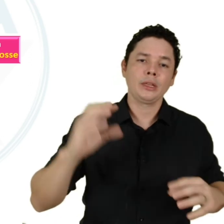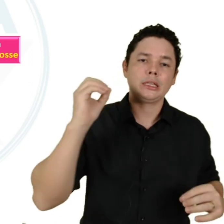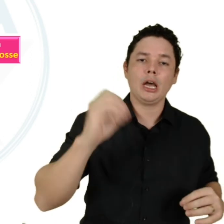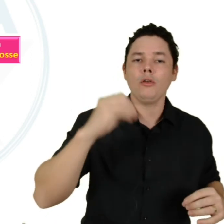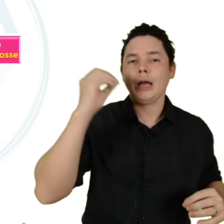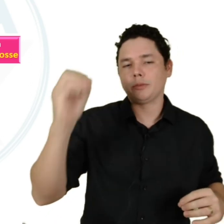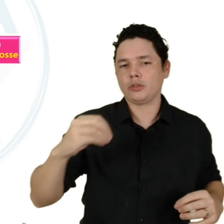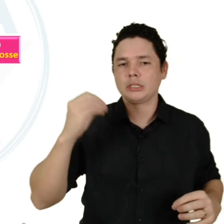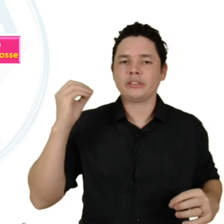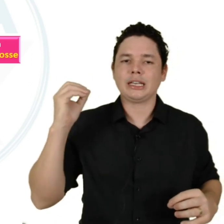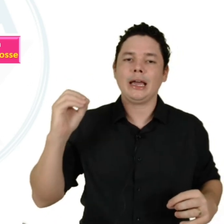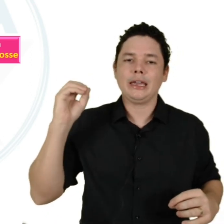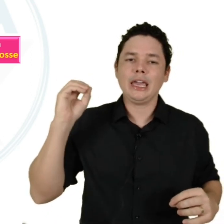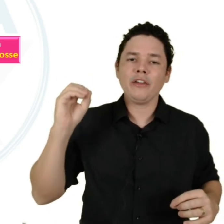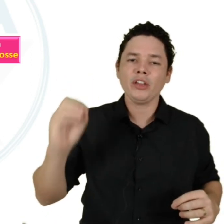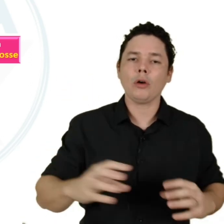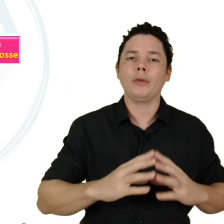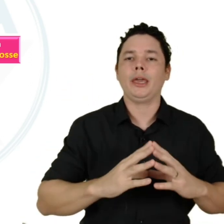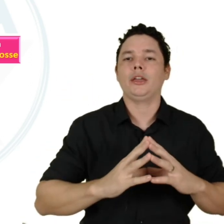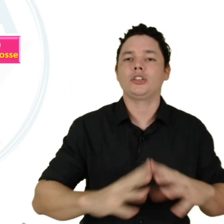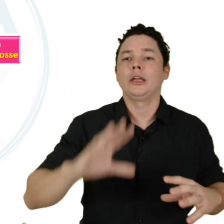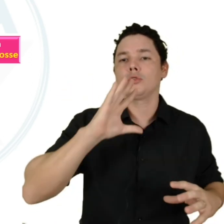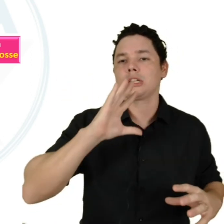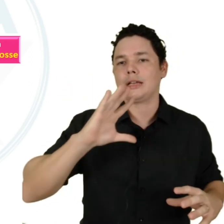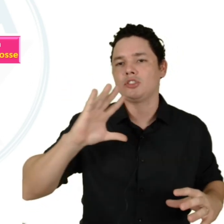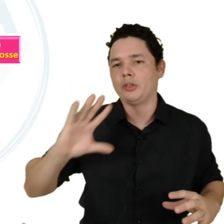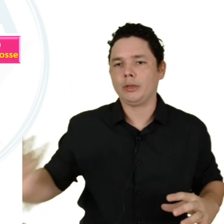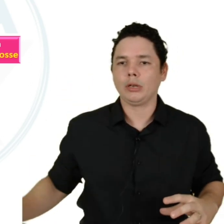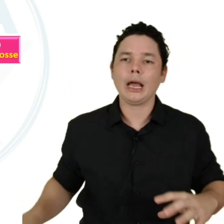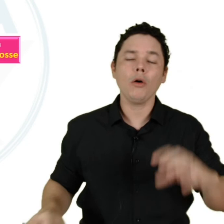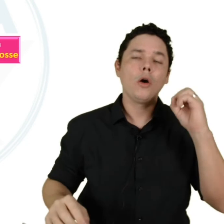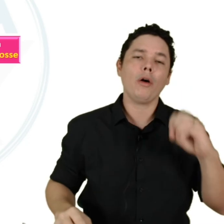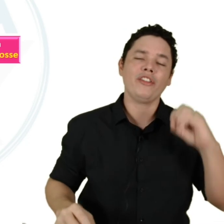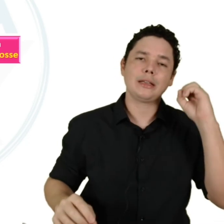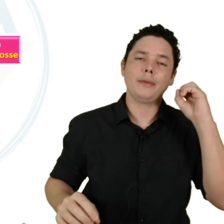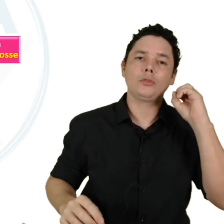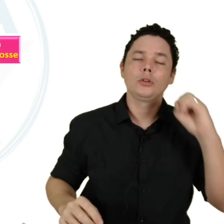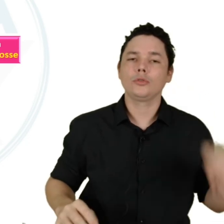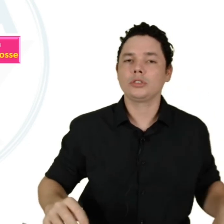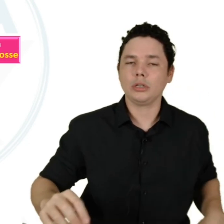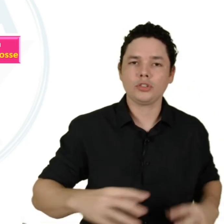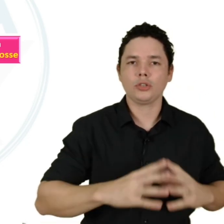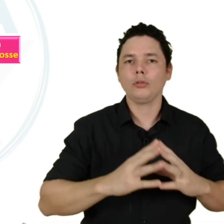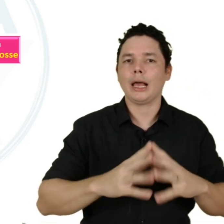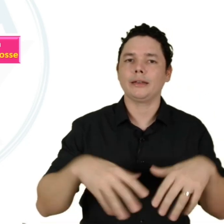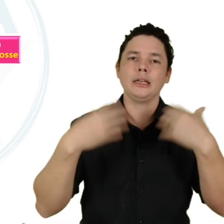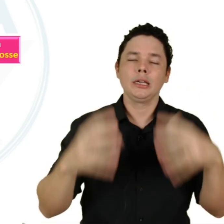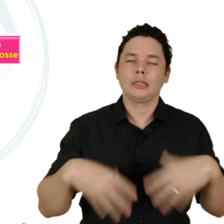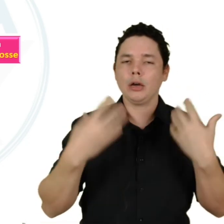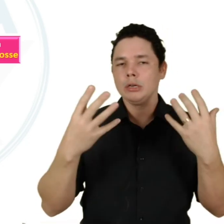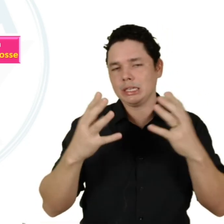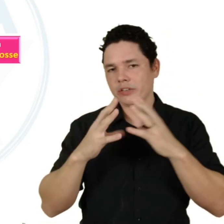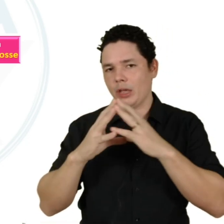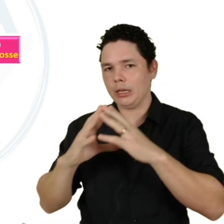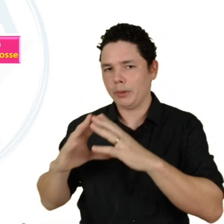né? Então, a substituição será eventualmente nos casos de impedimento legal ou afastamento dos seus titulares, né?